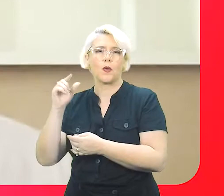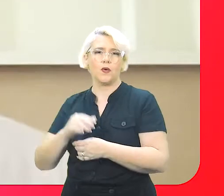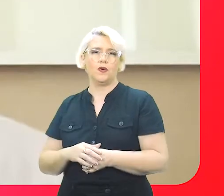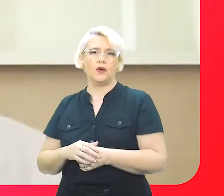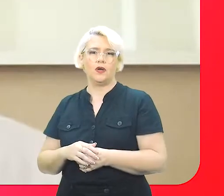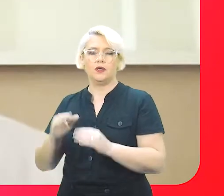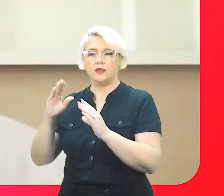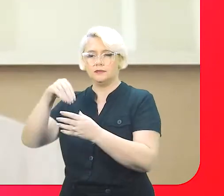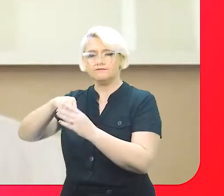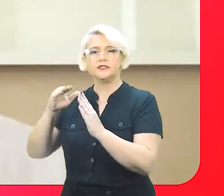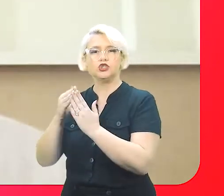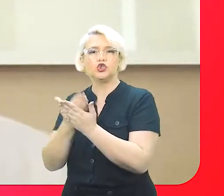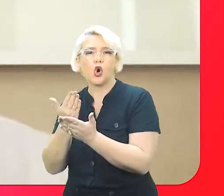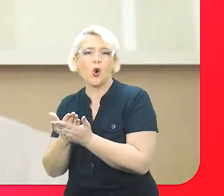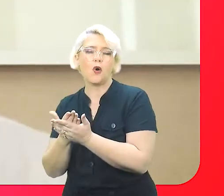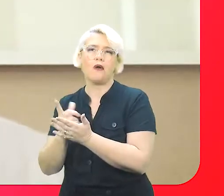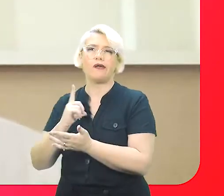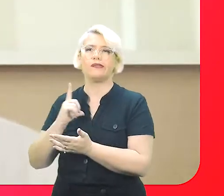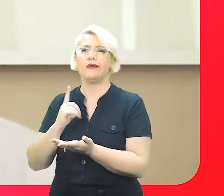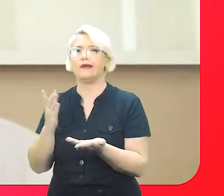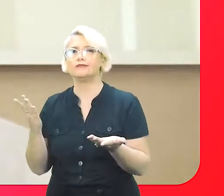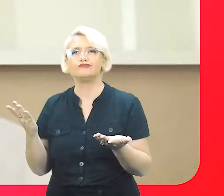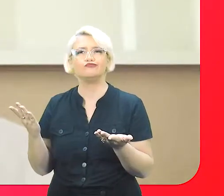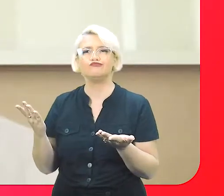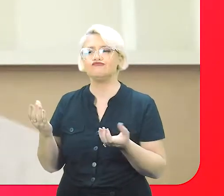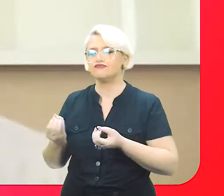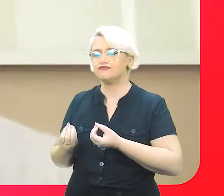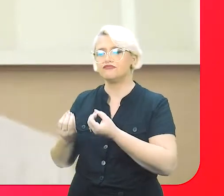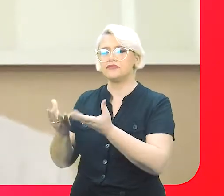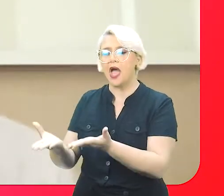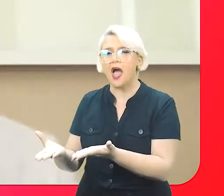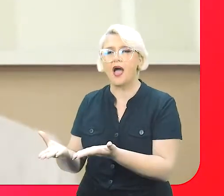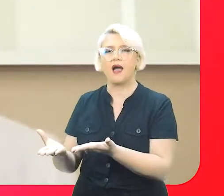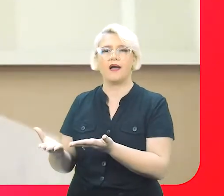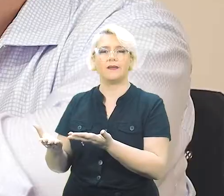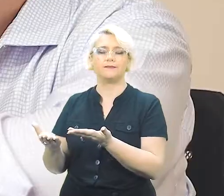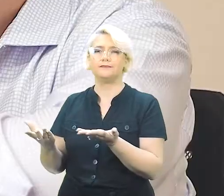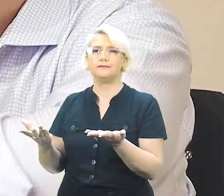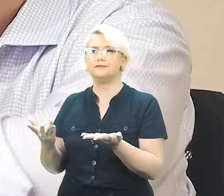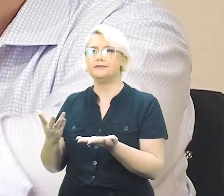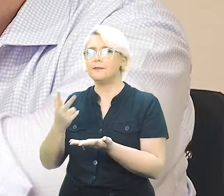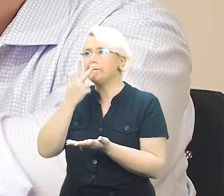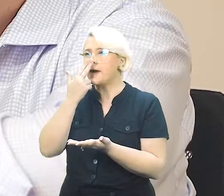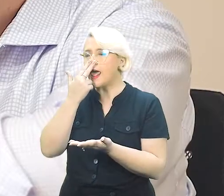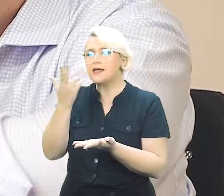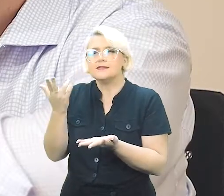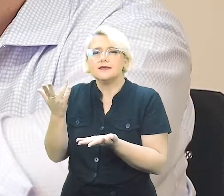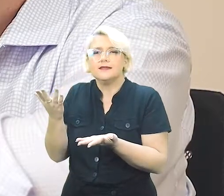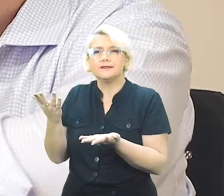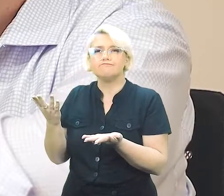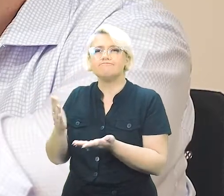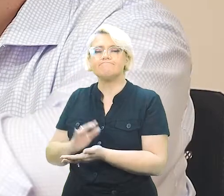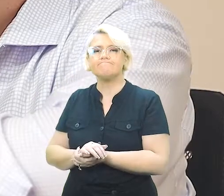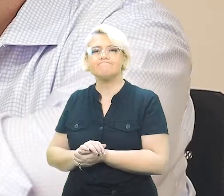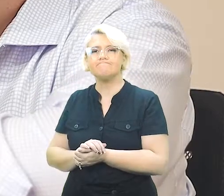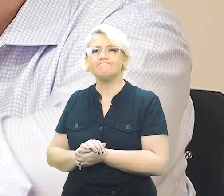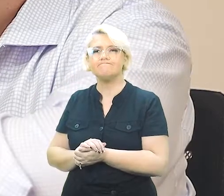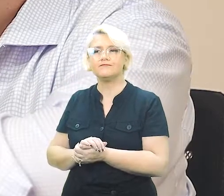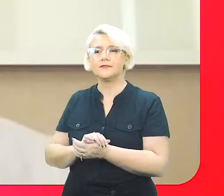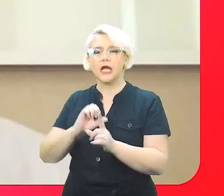A escola ela é provedora, né, daquilo que